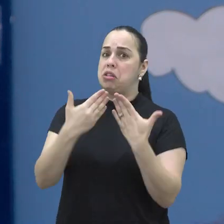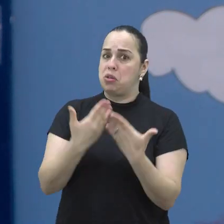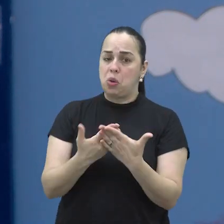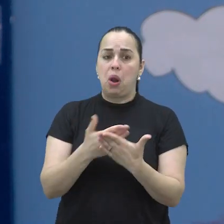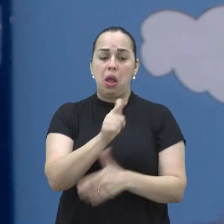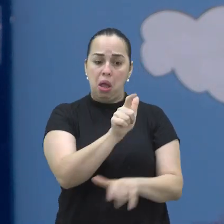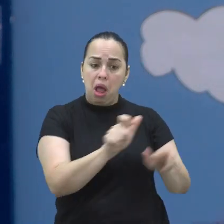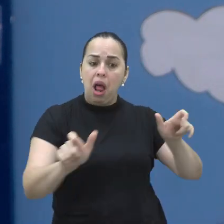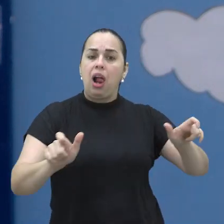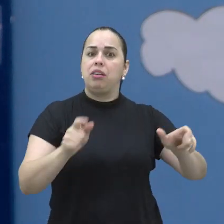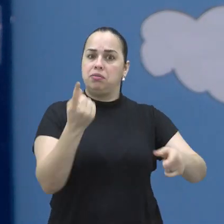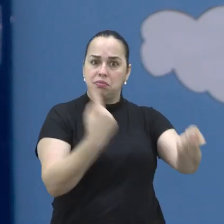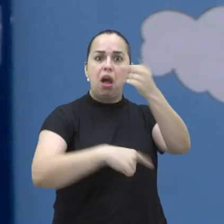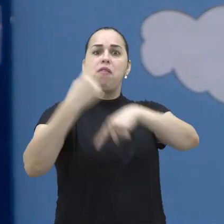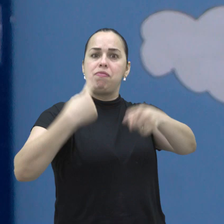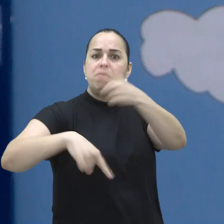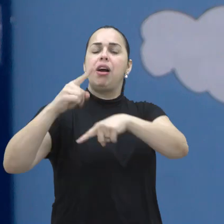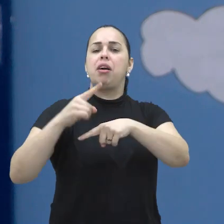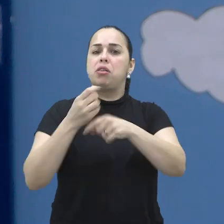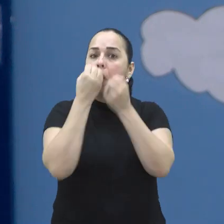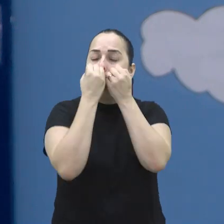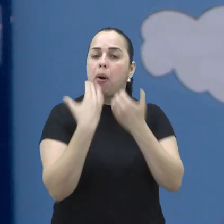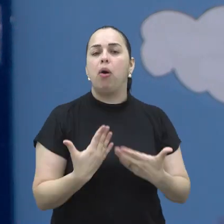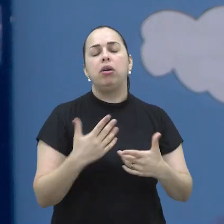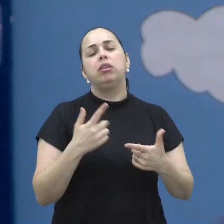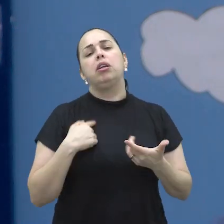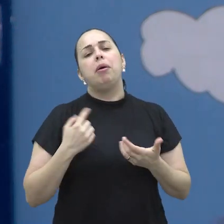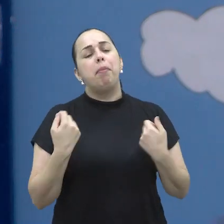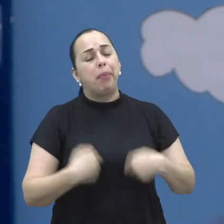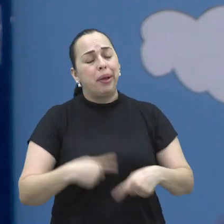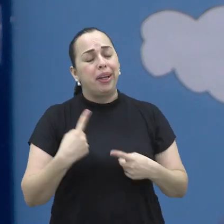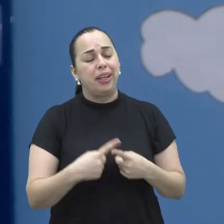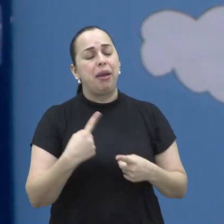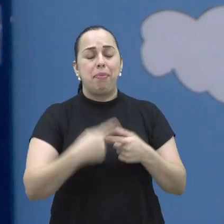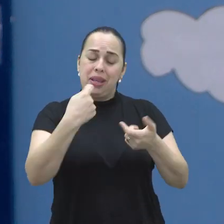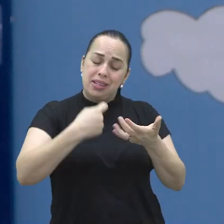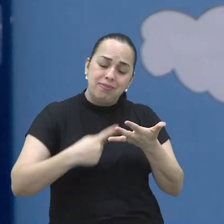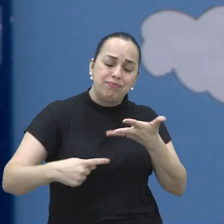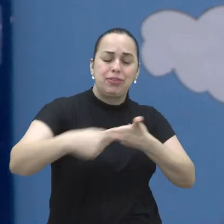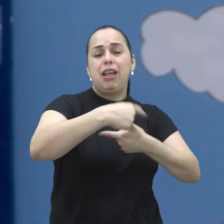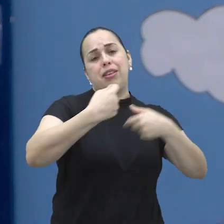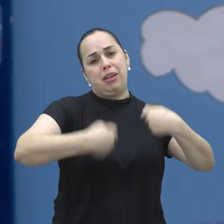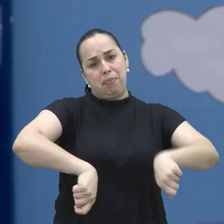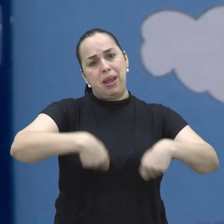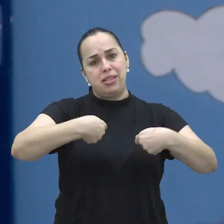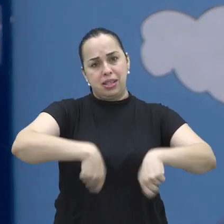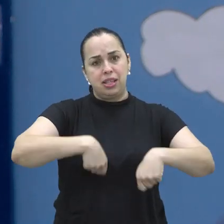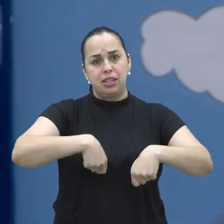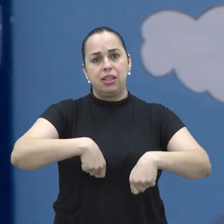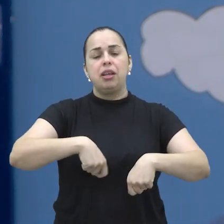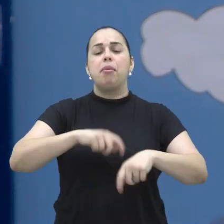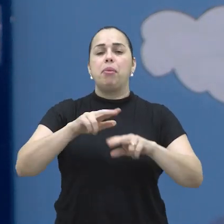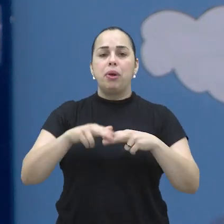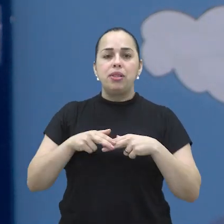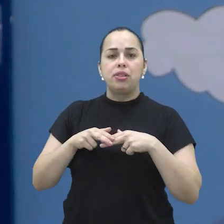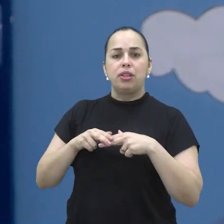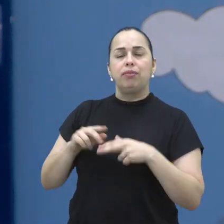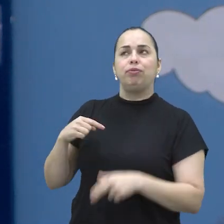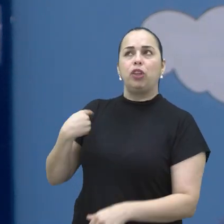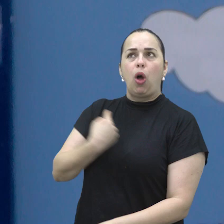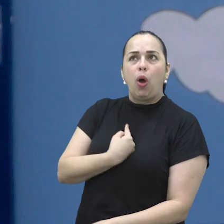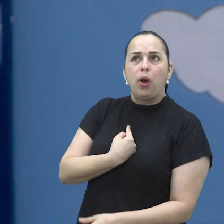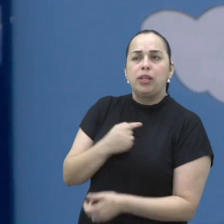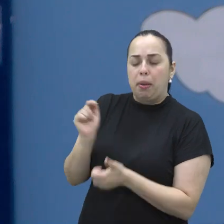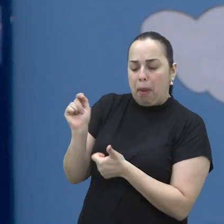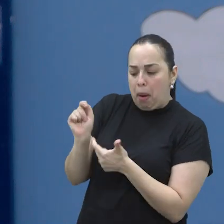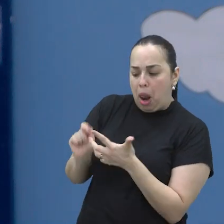crianças seriam um ganho muito grande, porque a gente vê a necessidade, né? A gente vê que as escolas precisam, e com as nossas atividades a gente